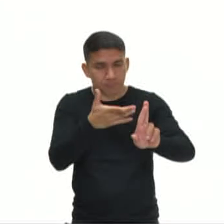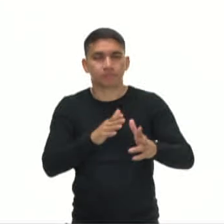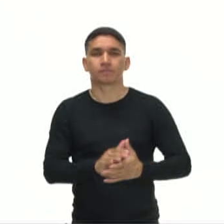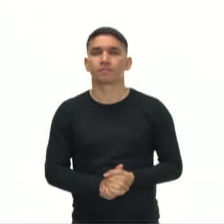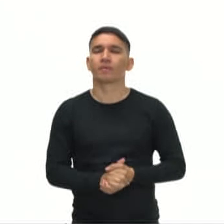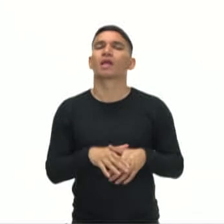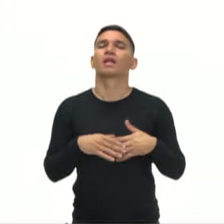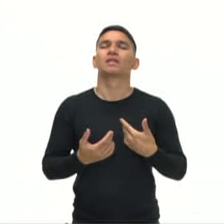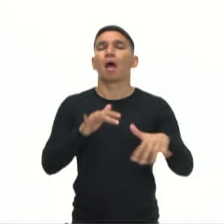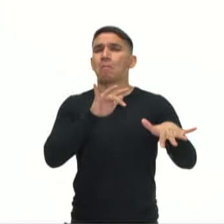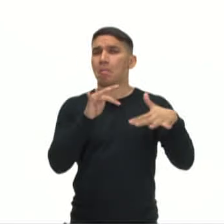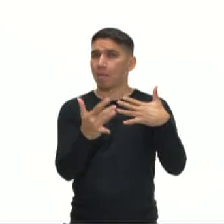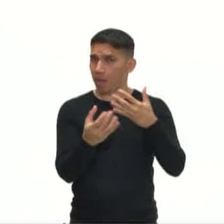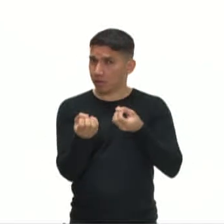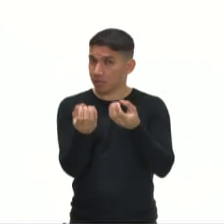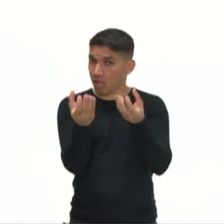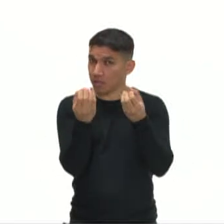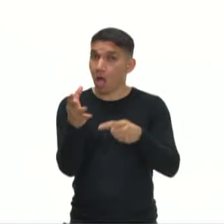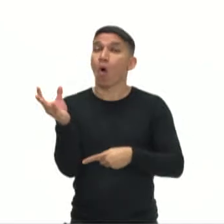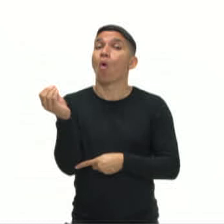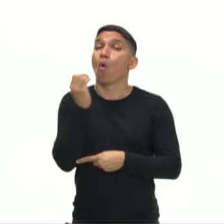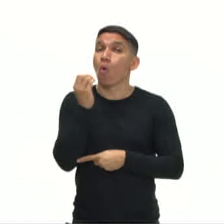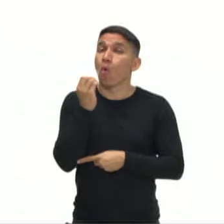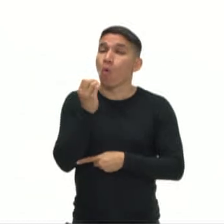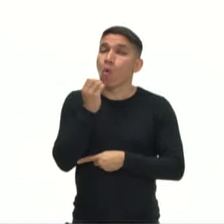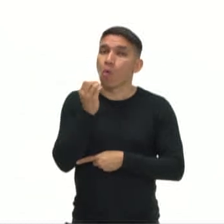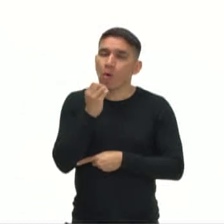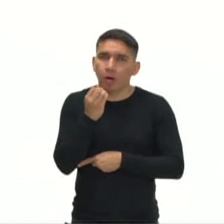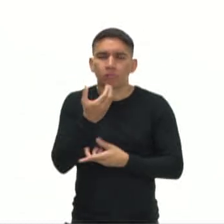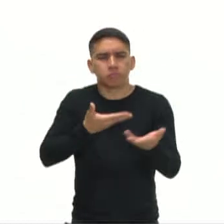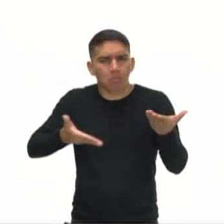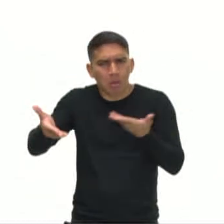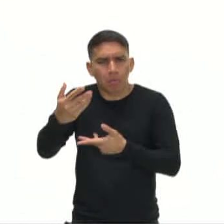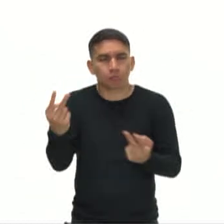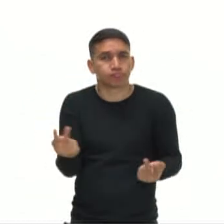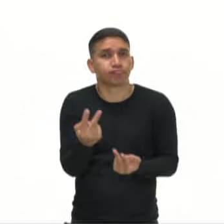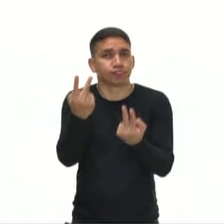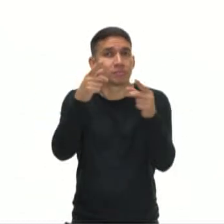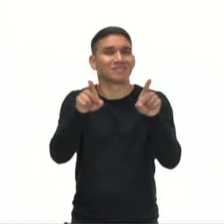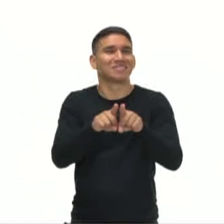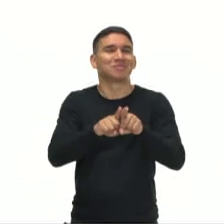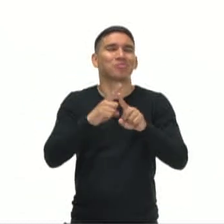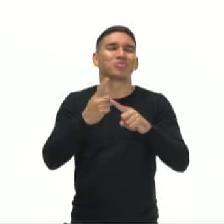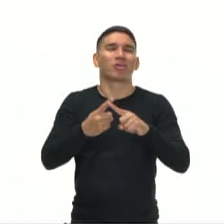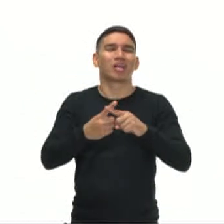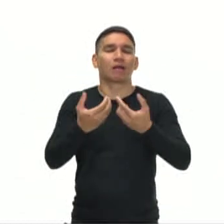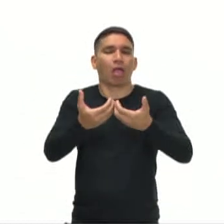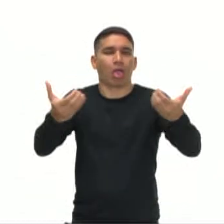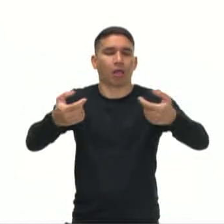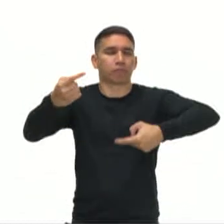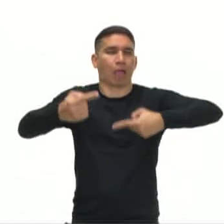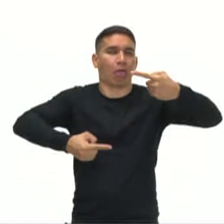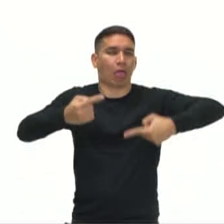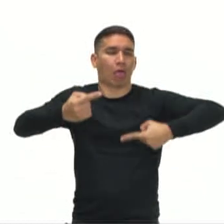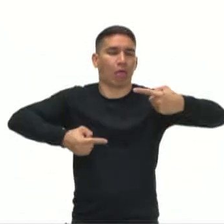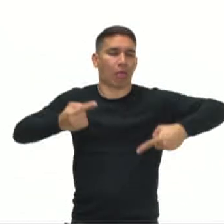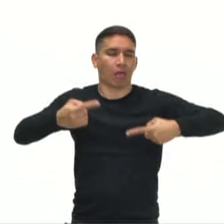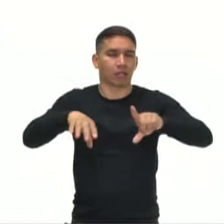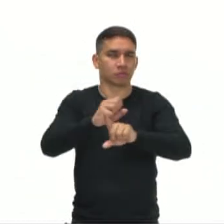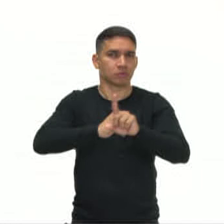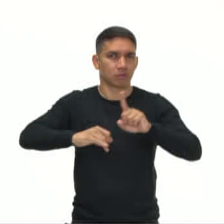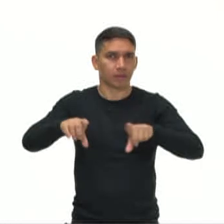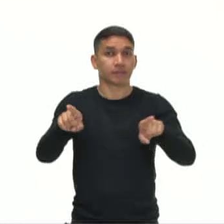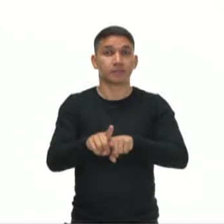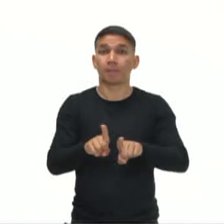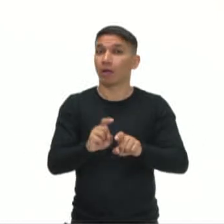redes sociais oferecem oportunidades significativas para a politização da sociedade e um maior